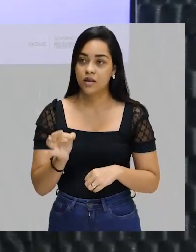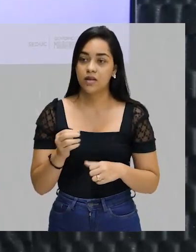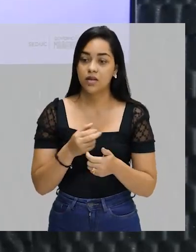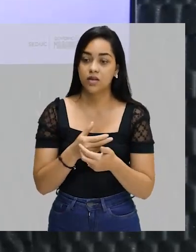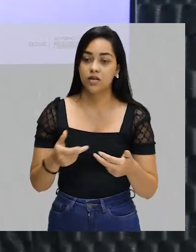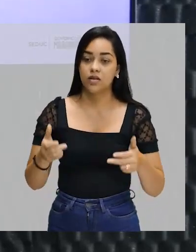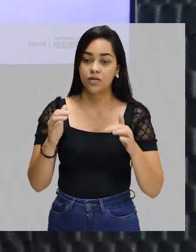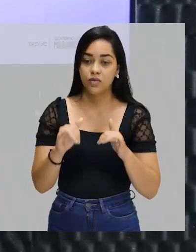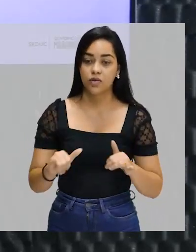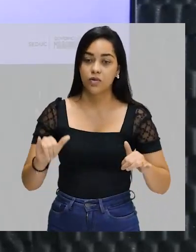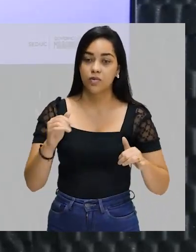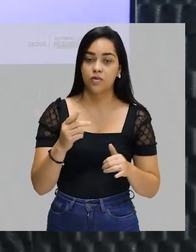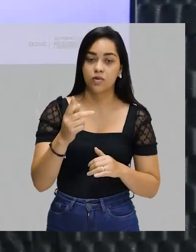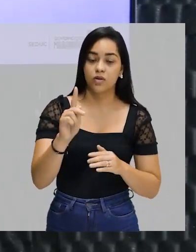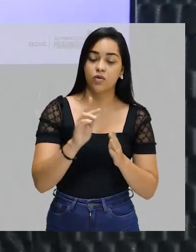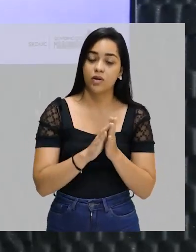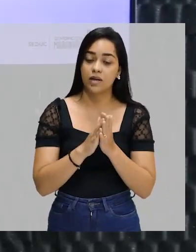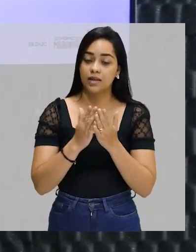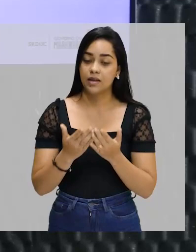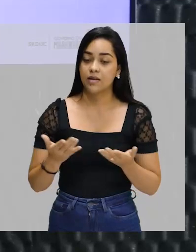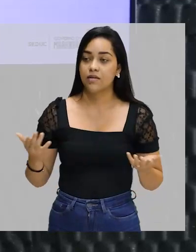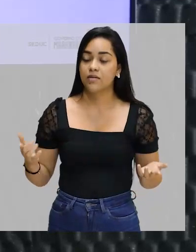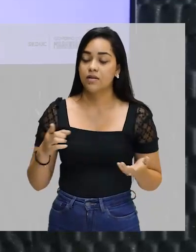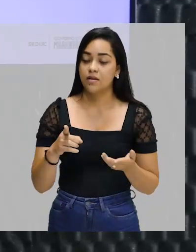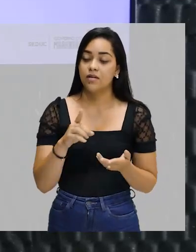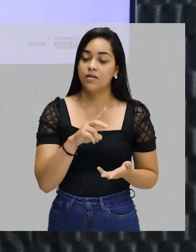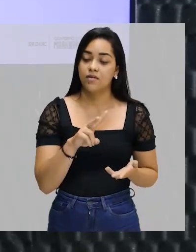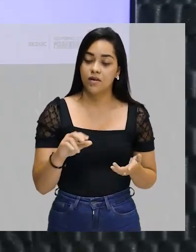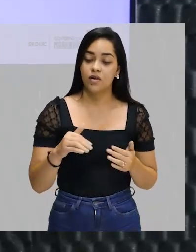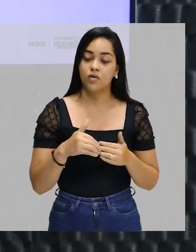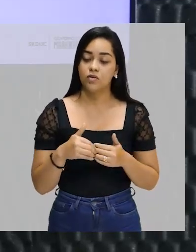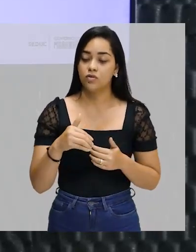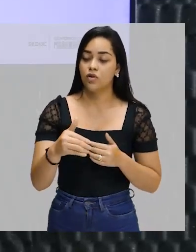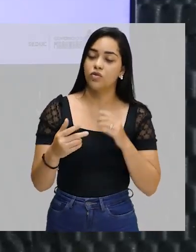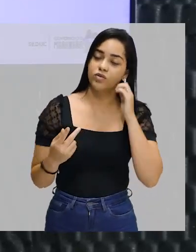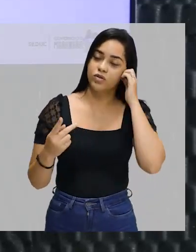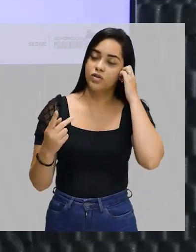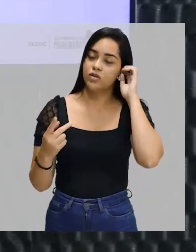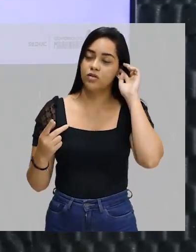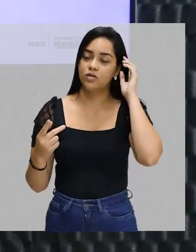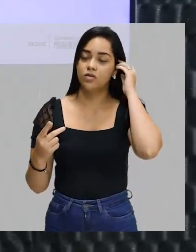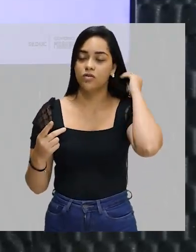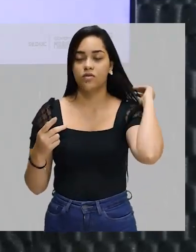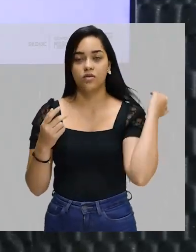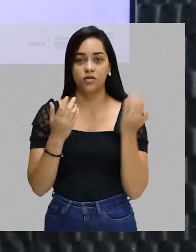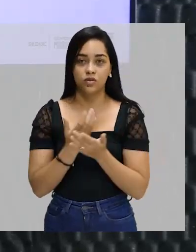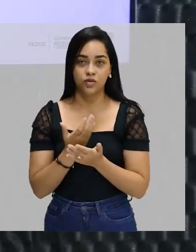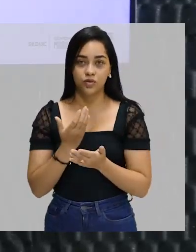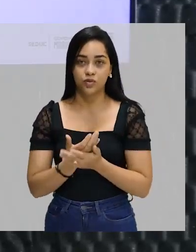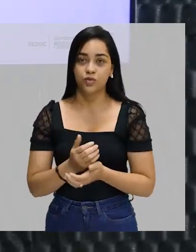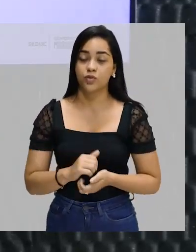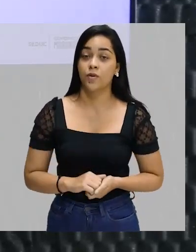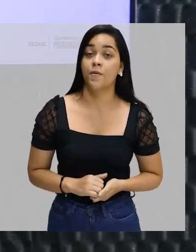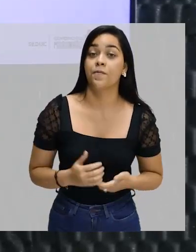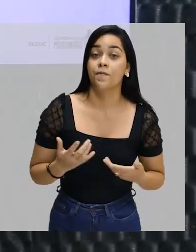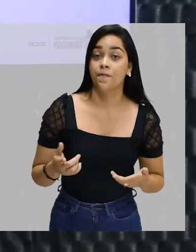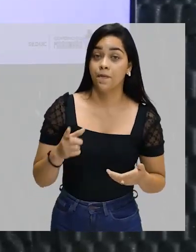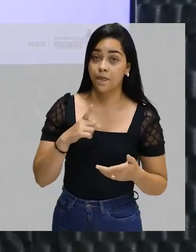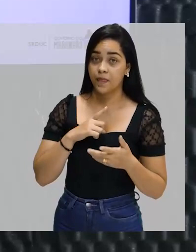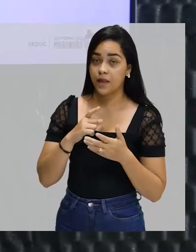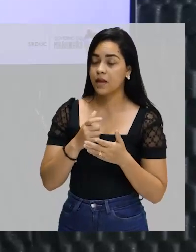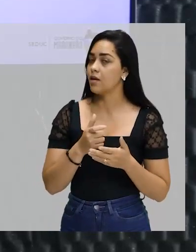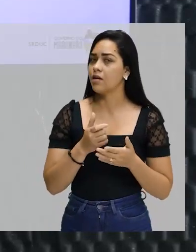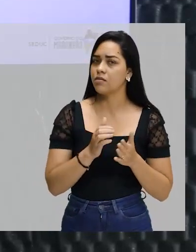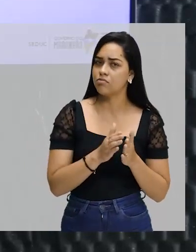essas informações para o seu caderno. E assim você vai continuar com seus estudos. Show de bola? Turminha, estamos em uma série